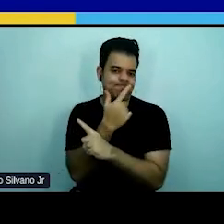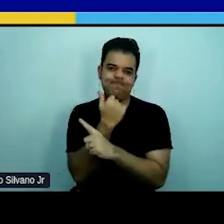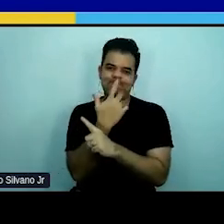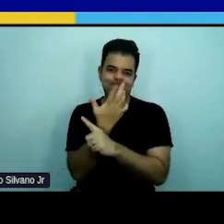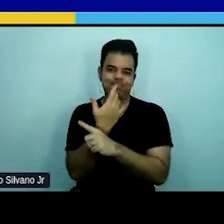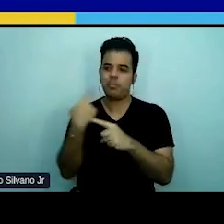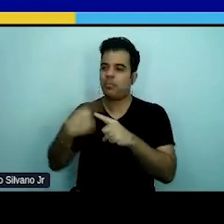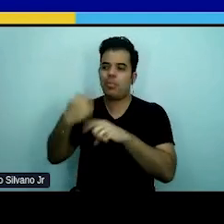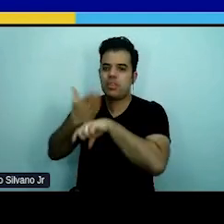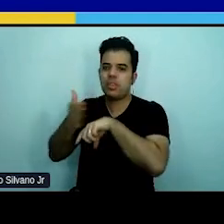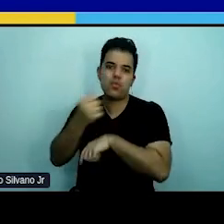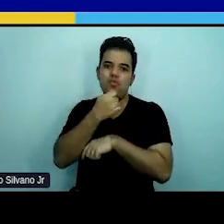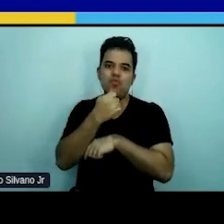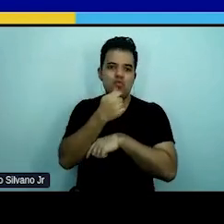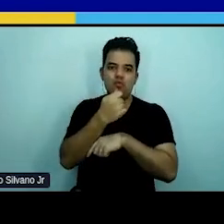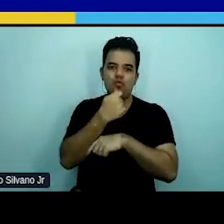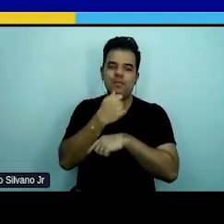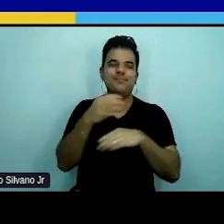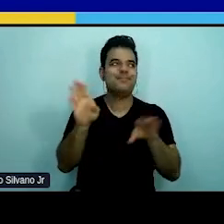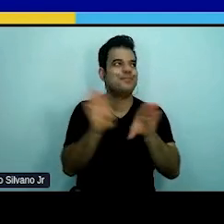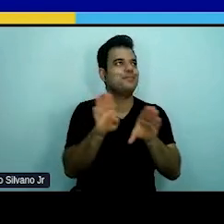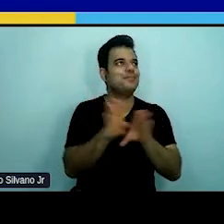outro exemplo de